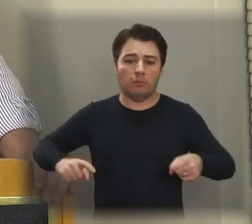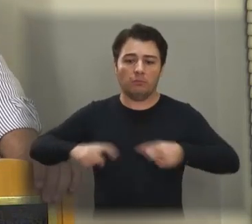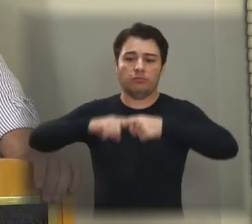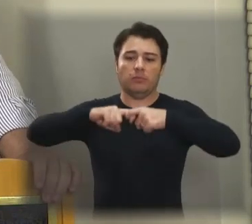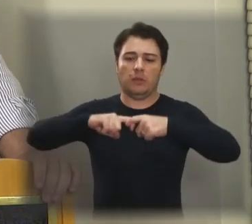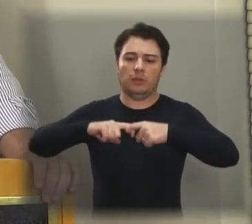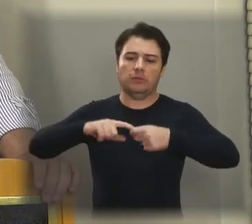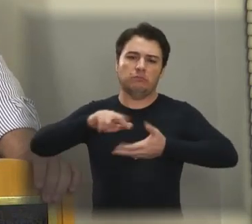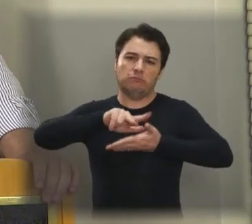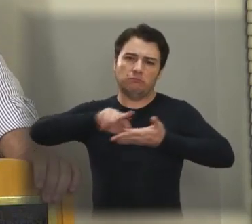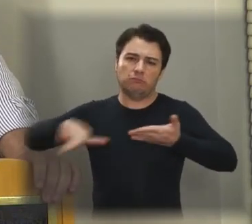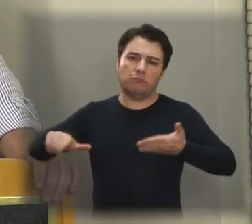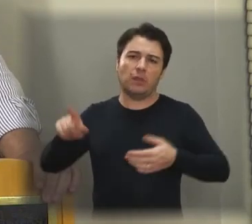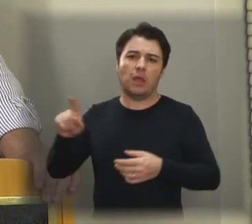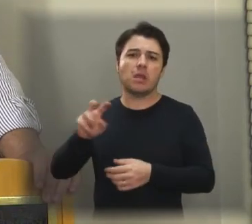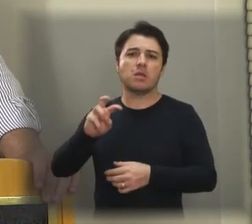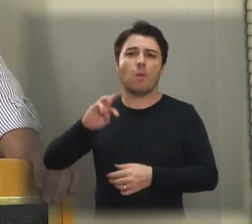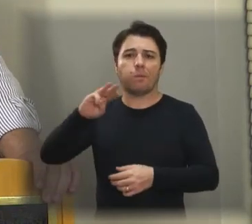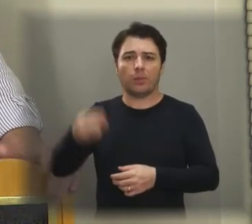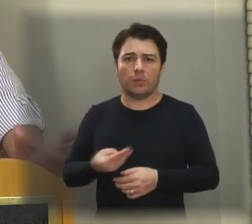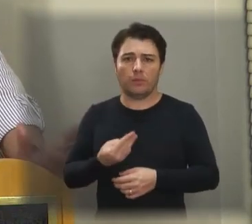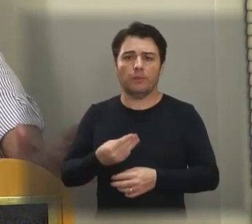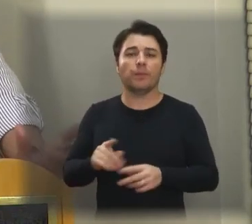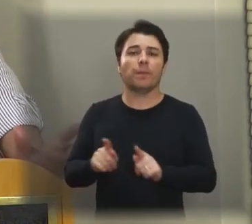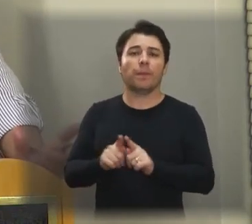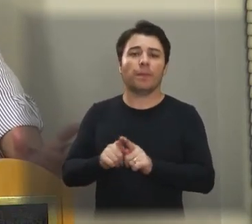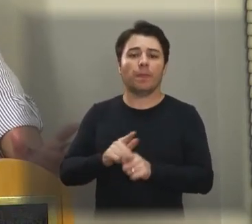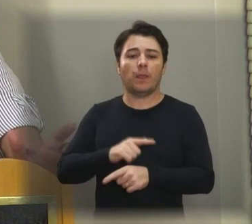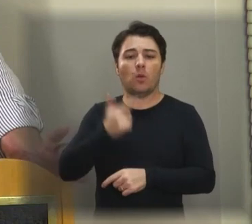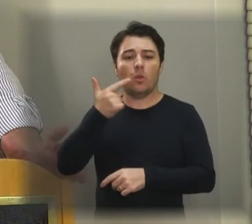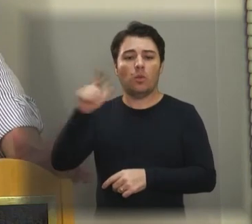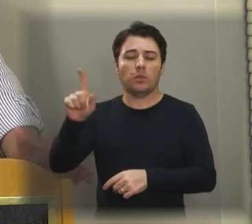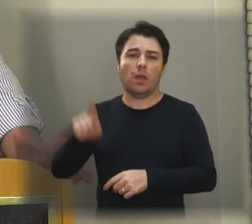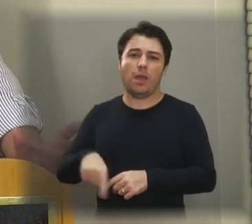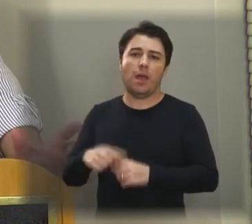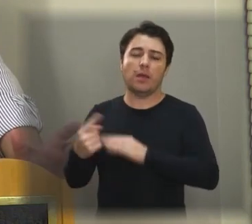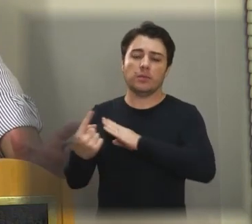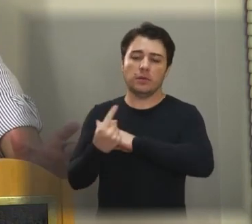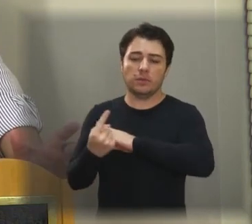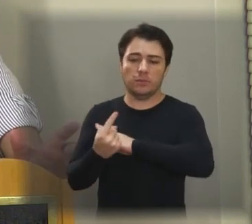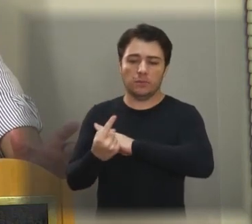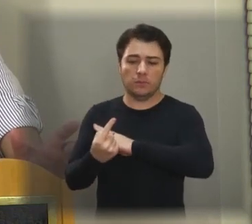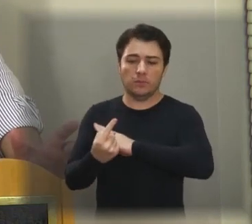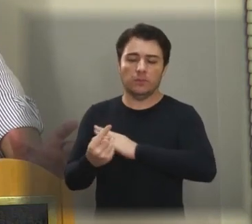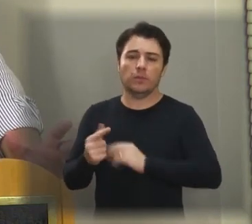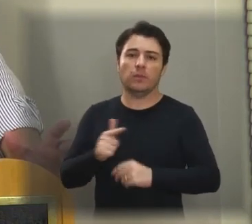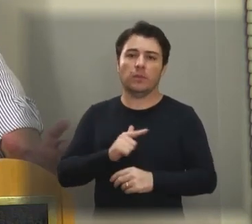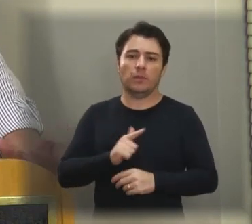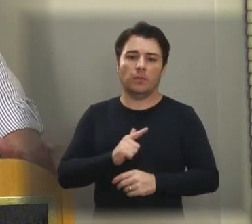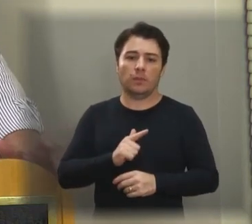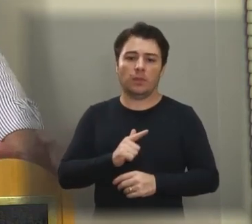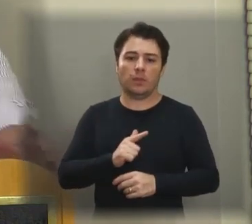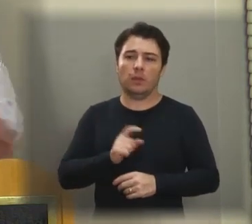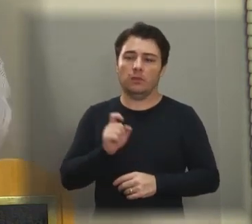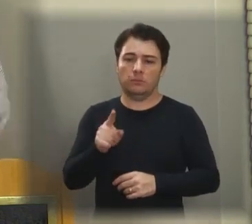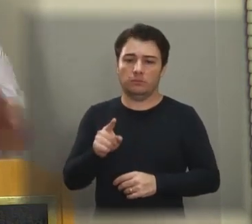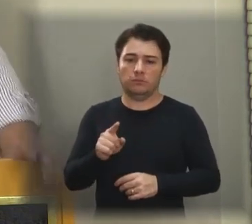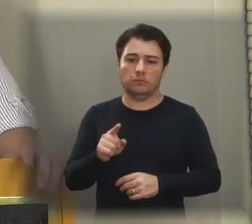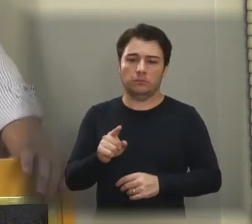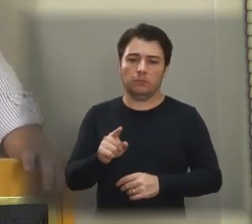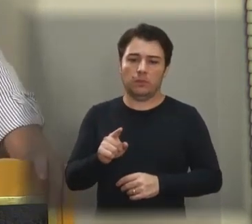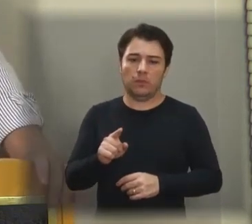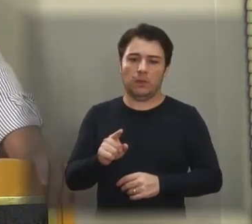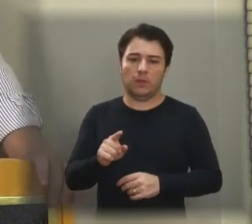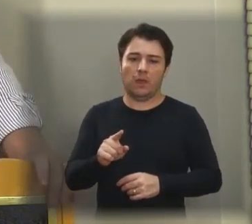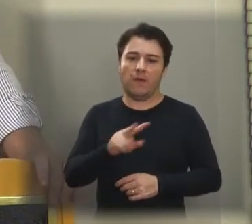e obras desse porte então foram cinco milhões e tem obras e atendimento ao cliente que é obra para o mercado não é o cliente que